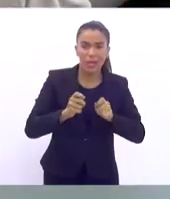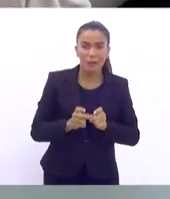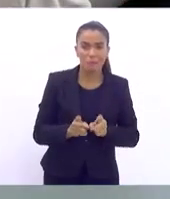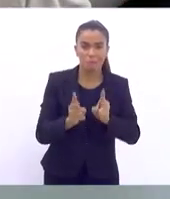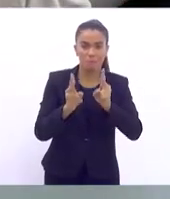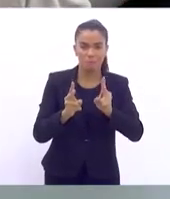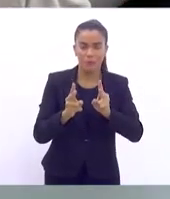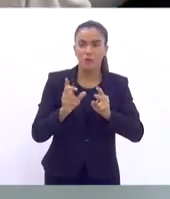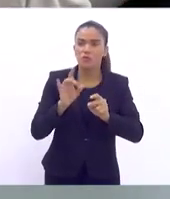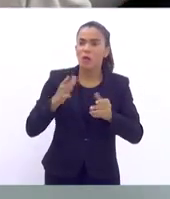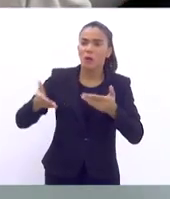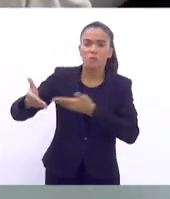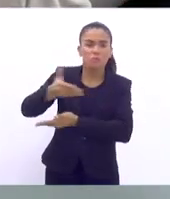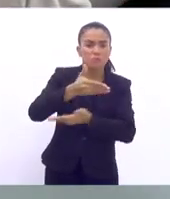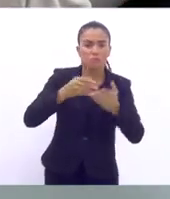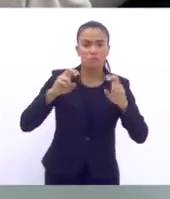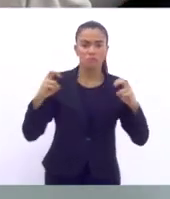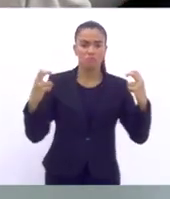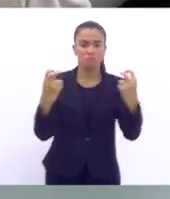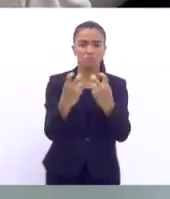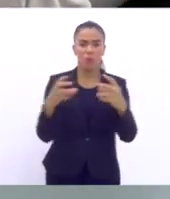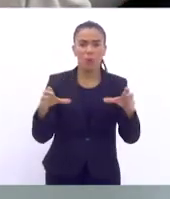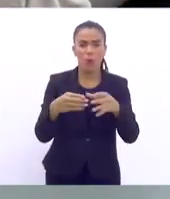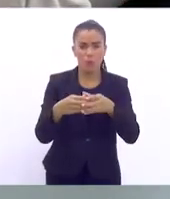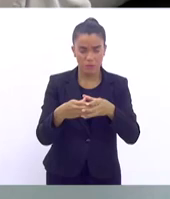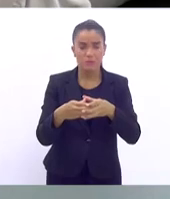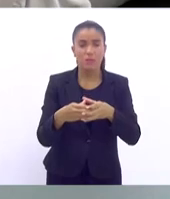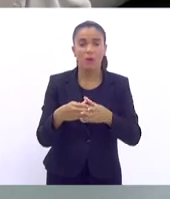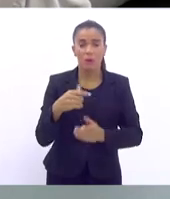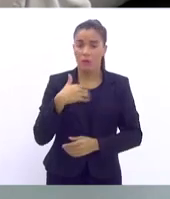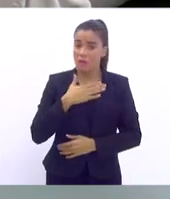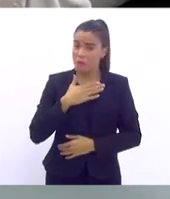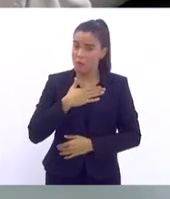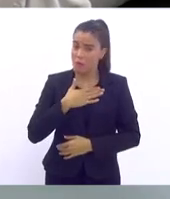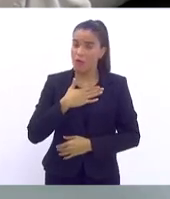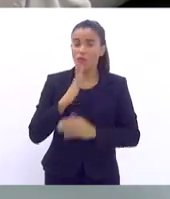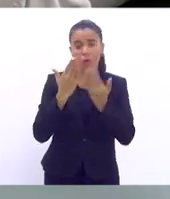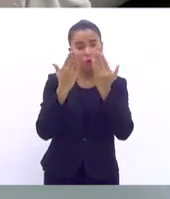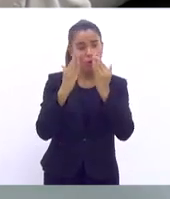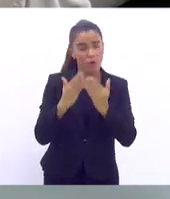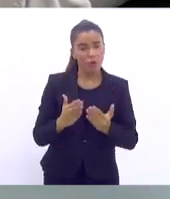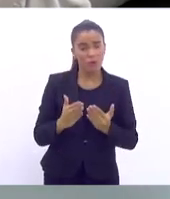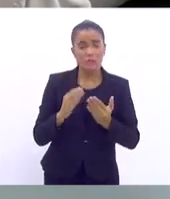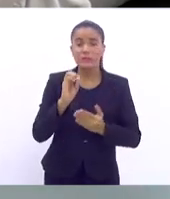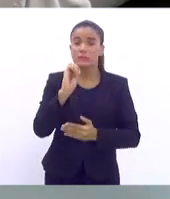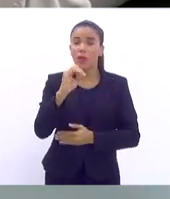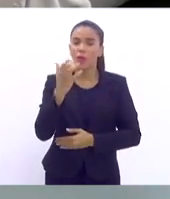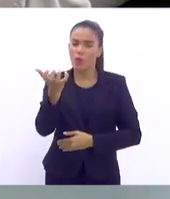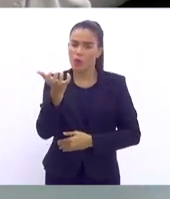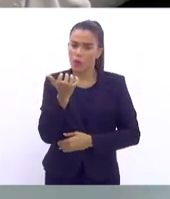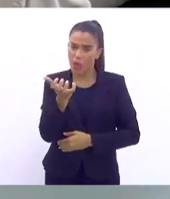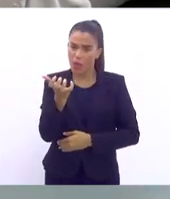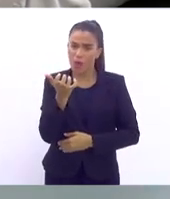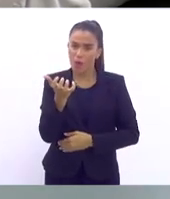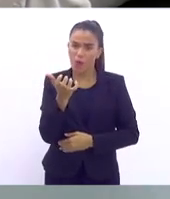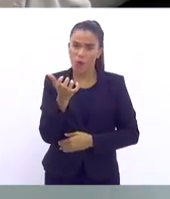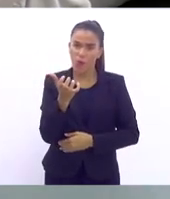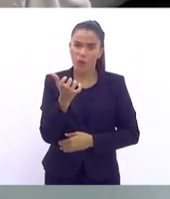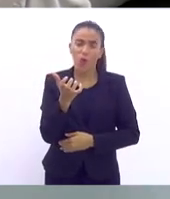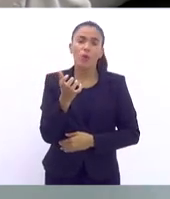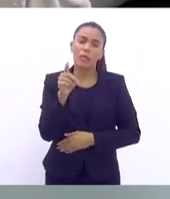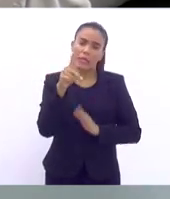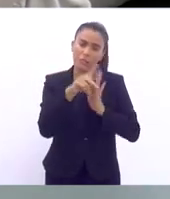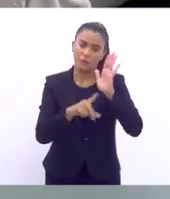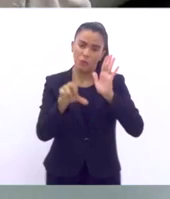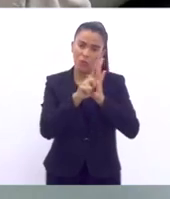partilhar aqui com os companheiros da comissão que eu vou analisar se eu quero que ele sigam tramitando ou